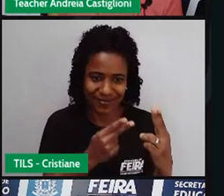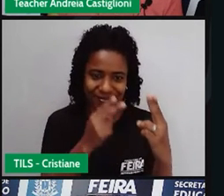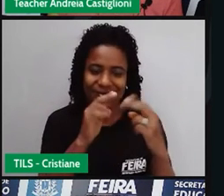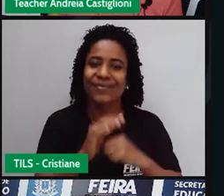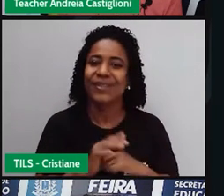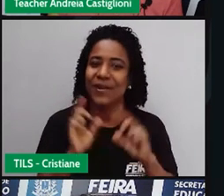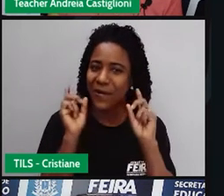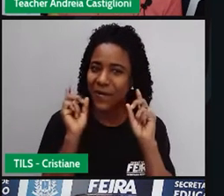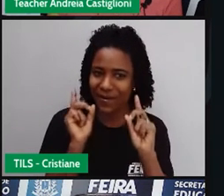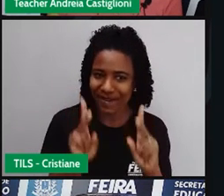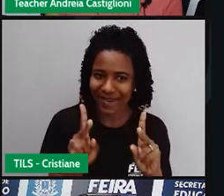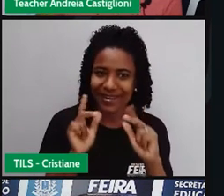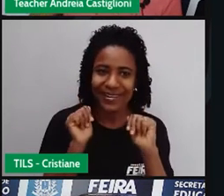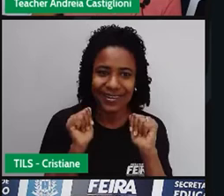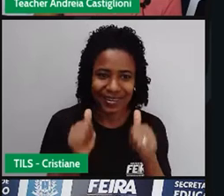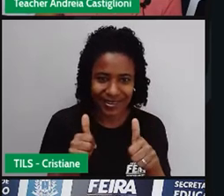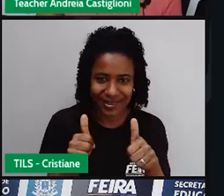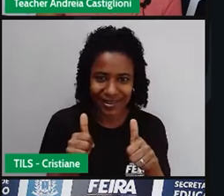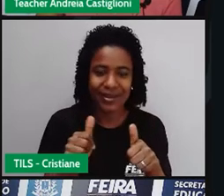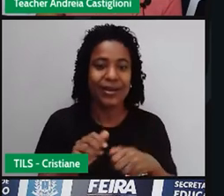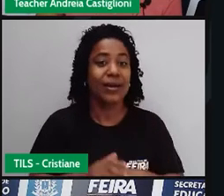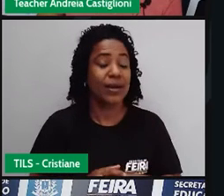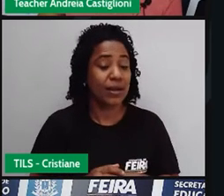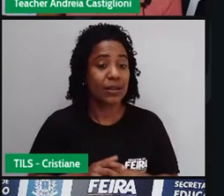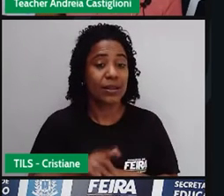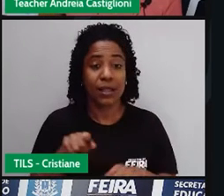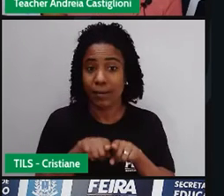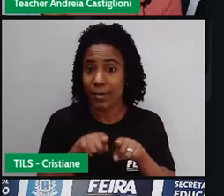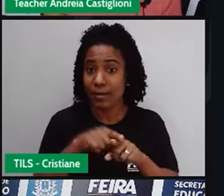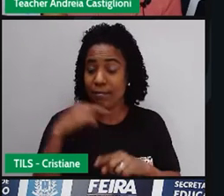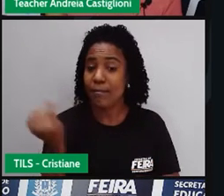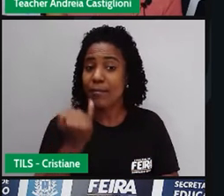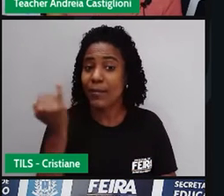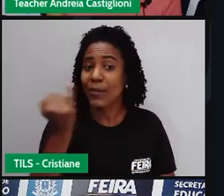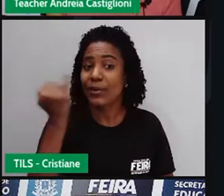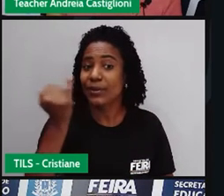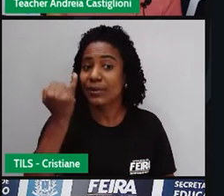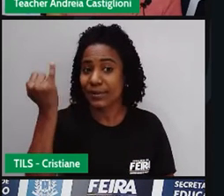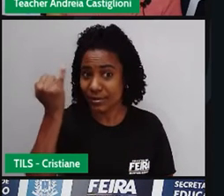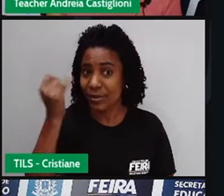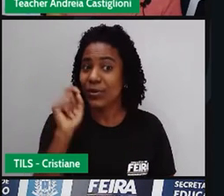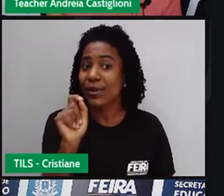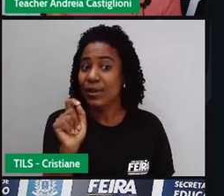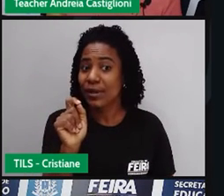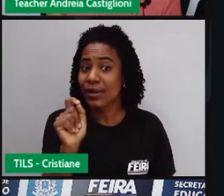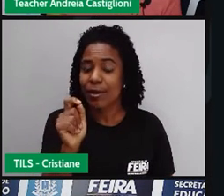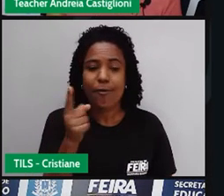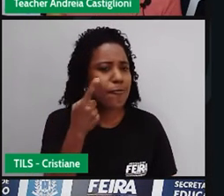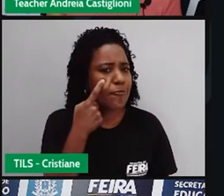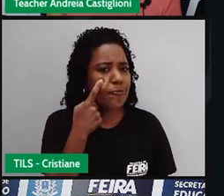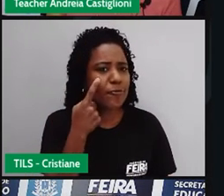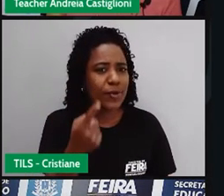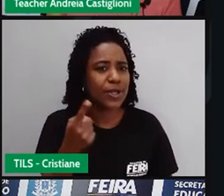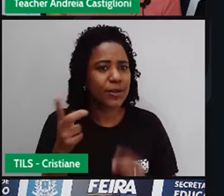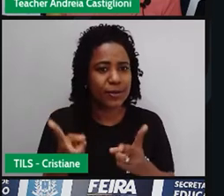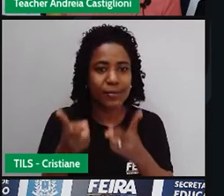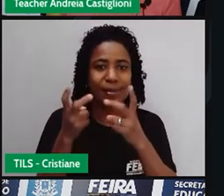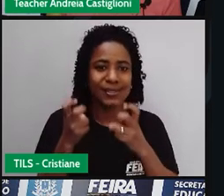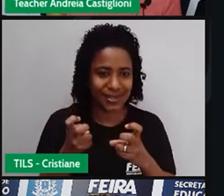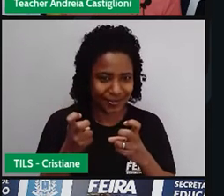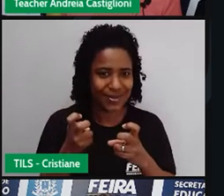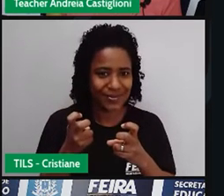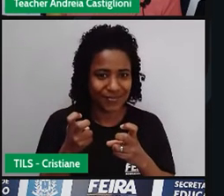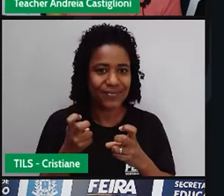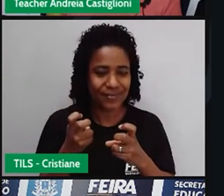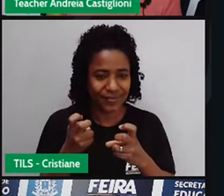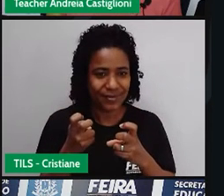em Ok E aí pastante também nós observamos que quando nós utilizarmos esses